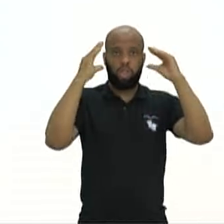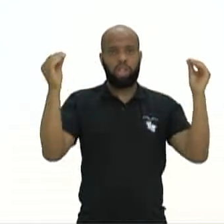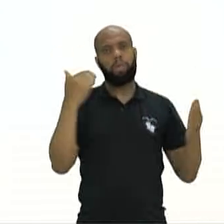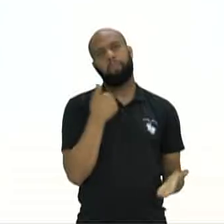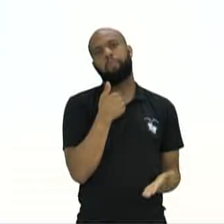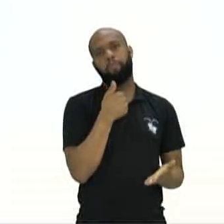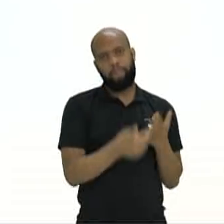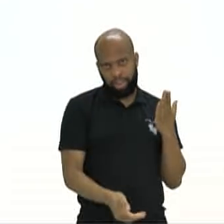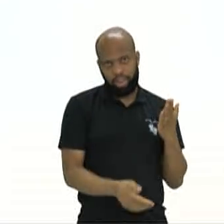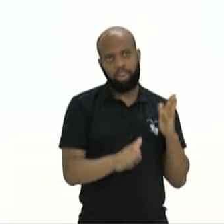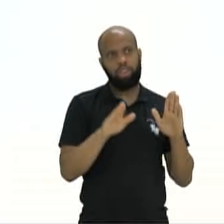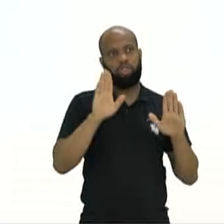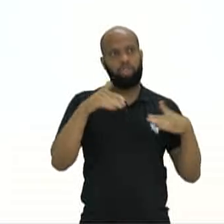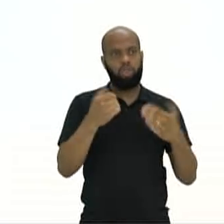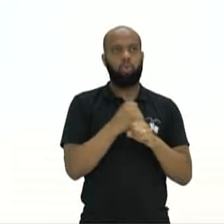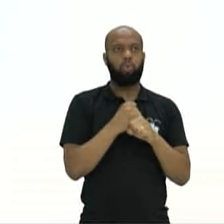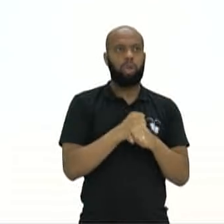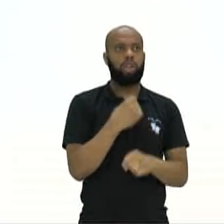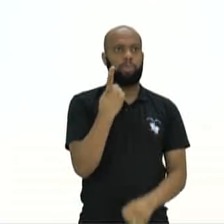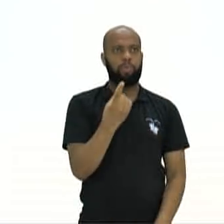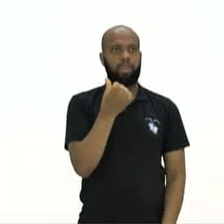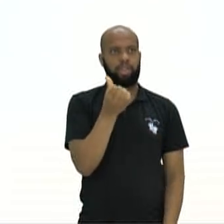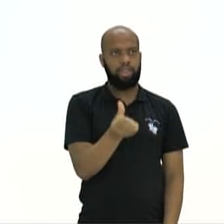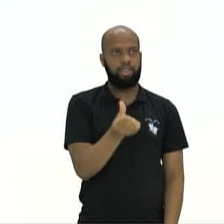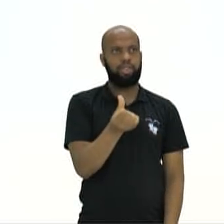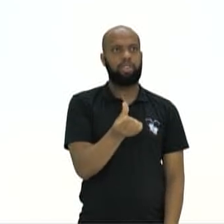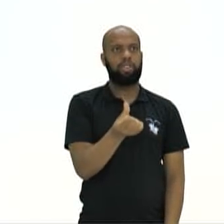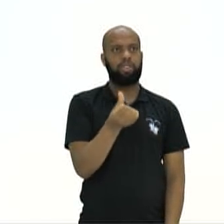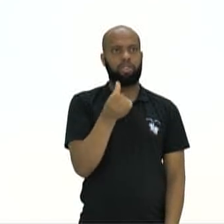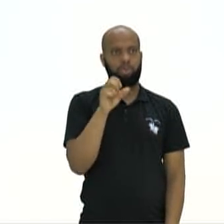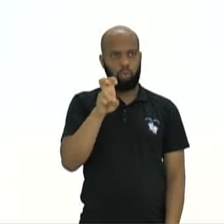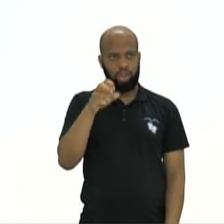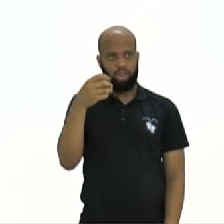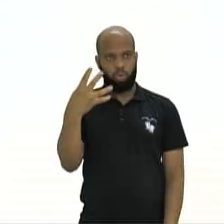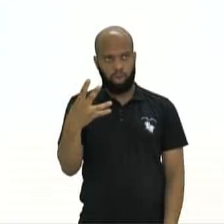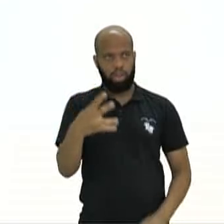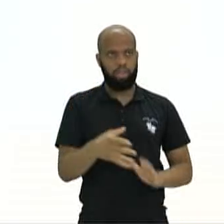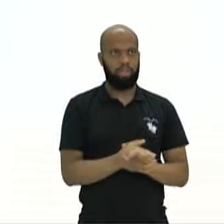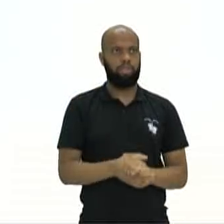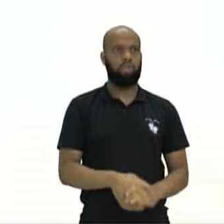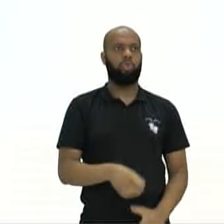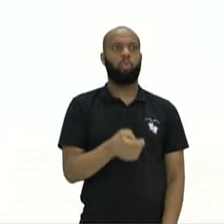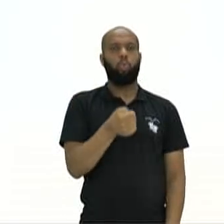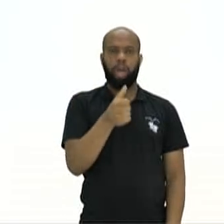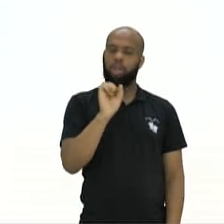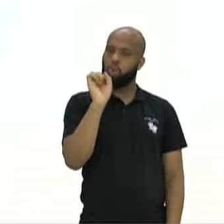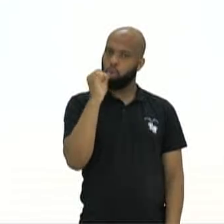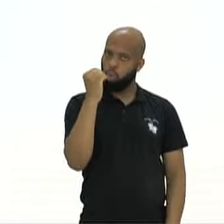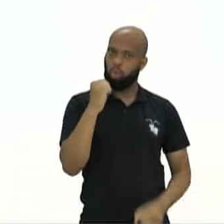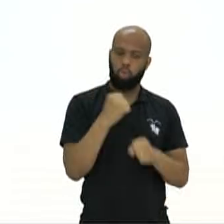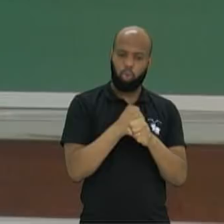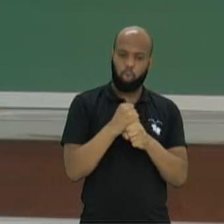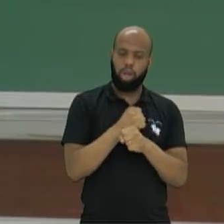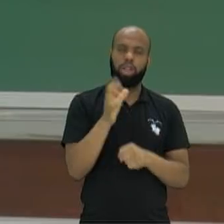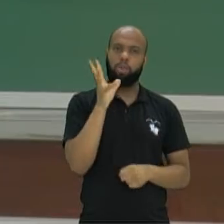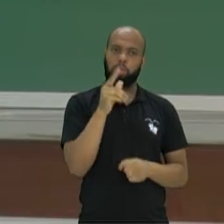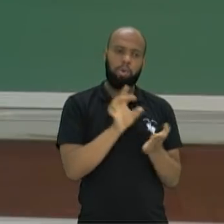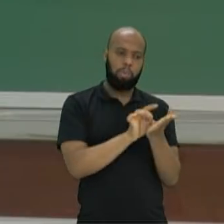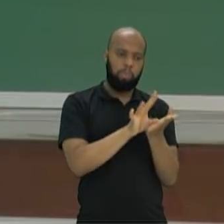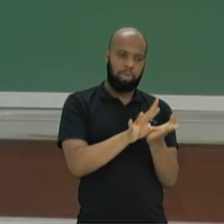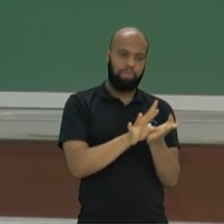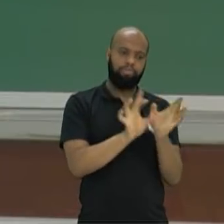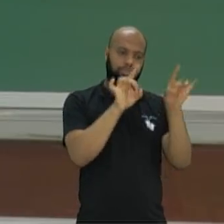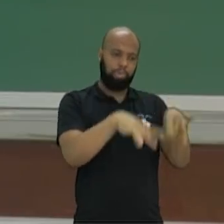Campina da Taborda em 1654, até que durou, os caras ficaram o quê? Quase 8 anos, para ser expulso ainda, e